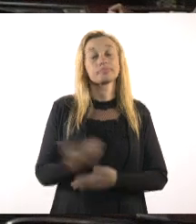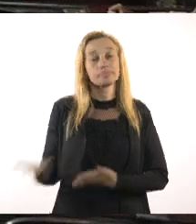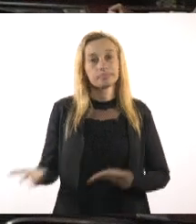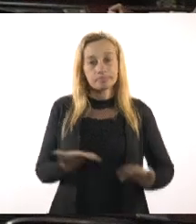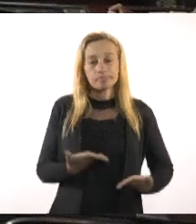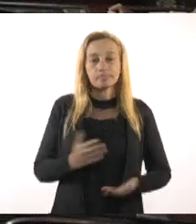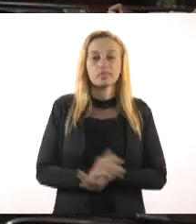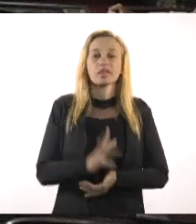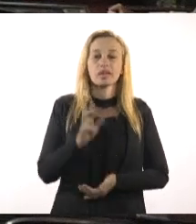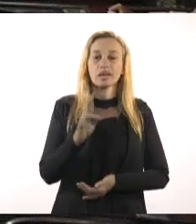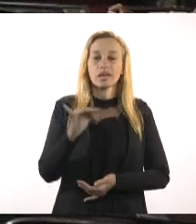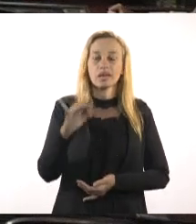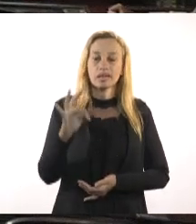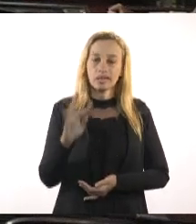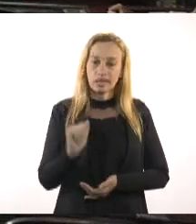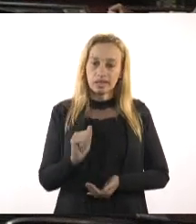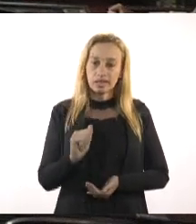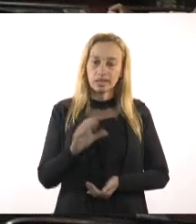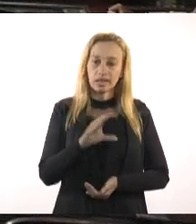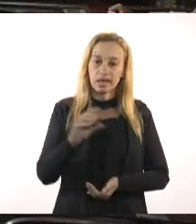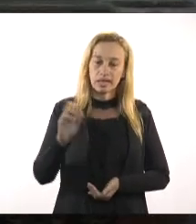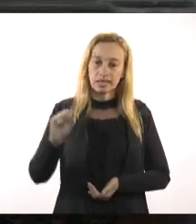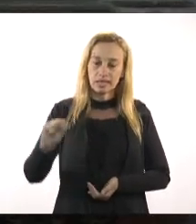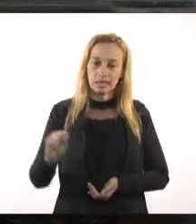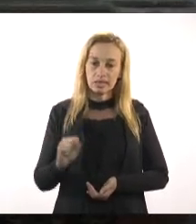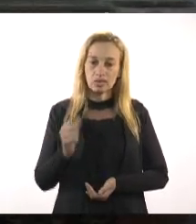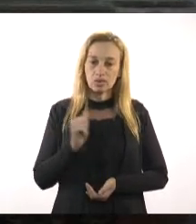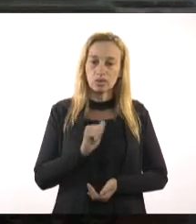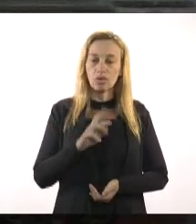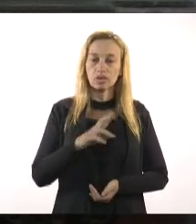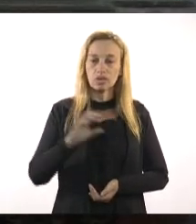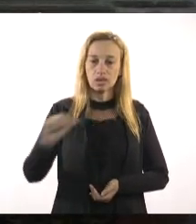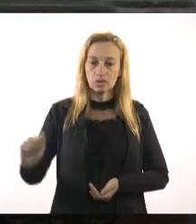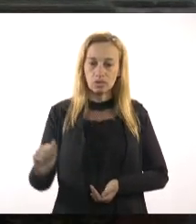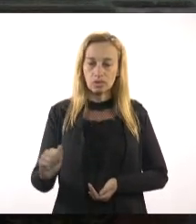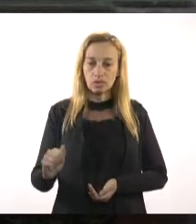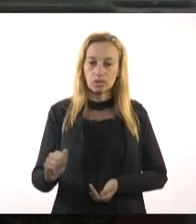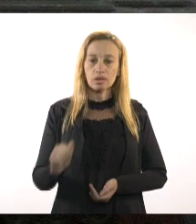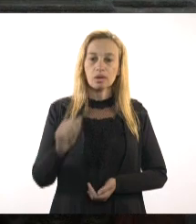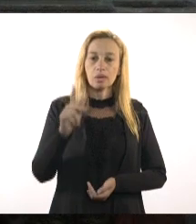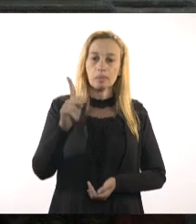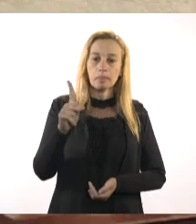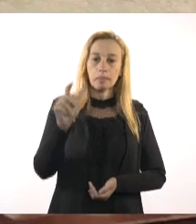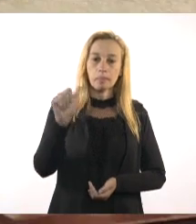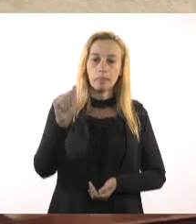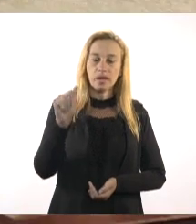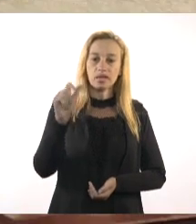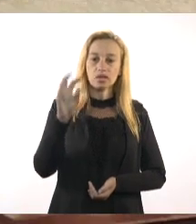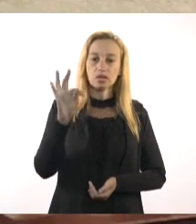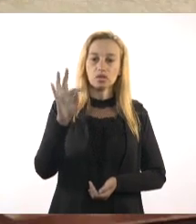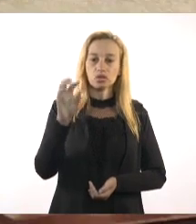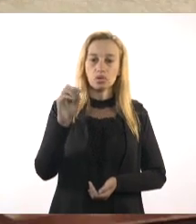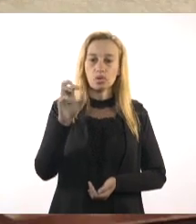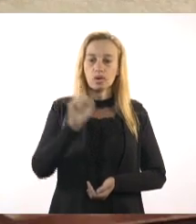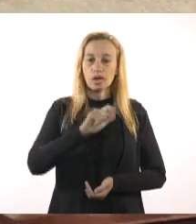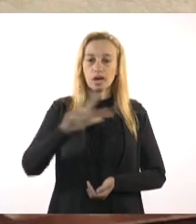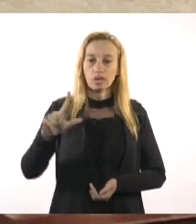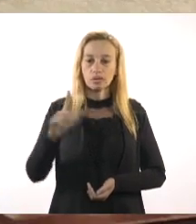Convido a Rita de Cássia, coordenadora do Vicariato Suburbano da Pastoral da Saúde.